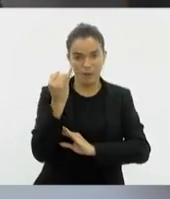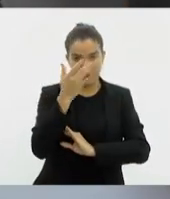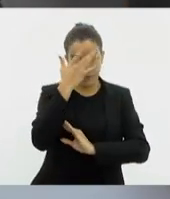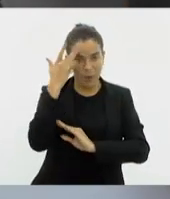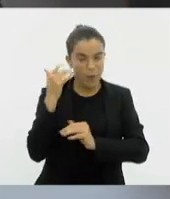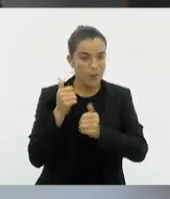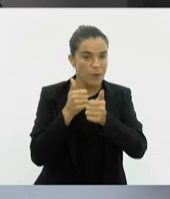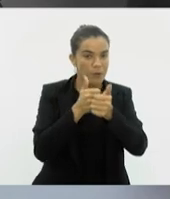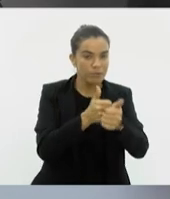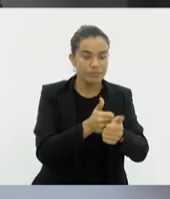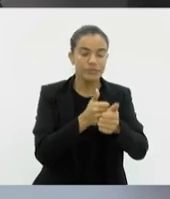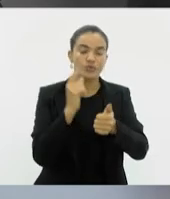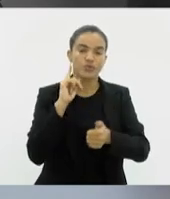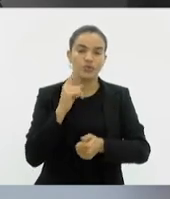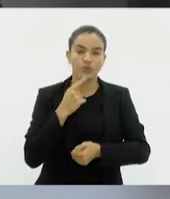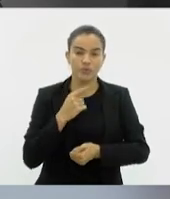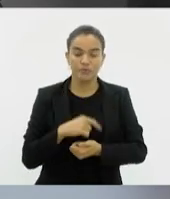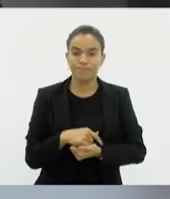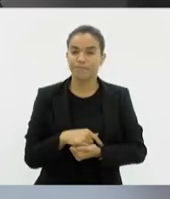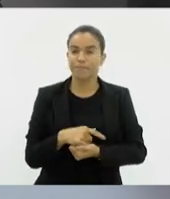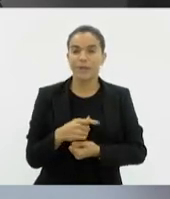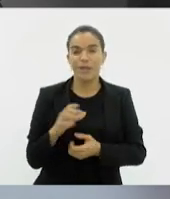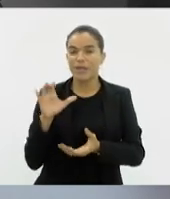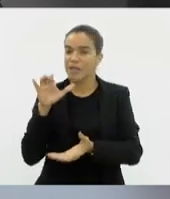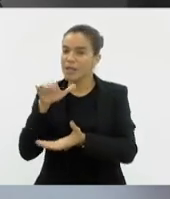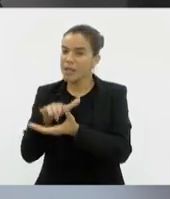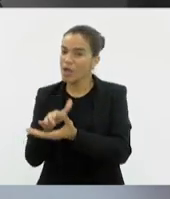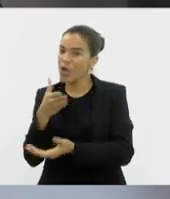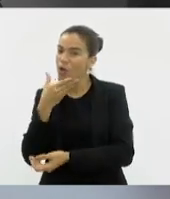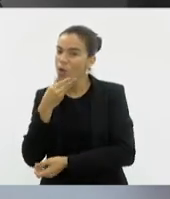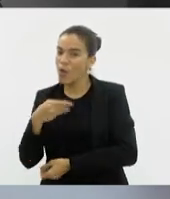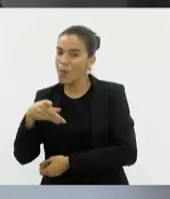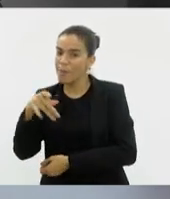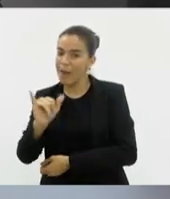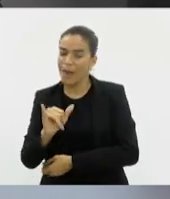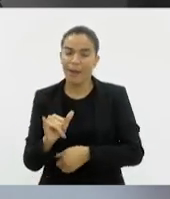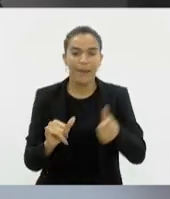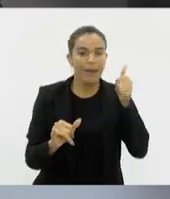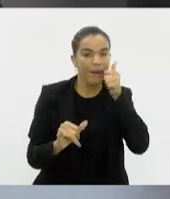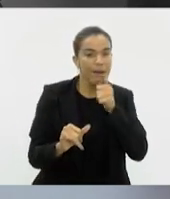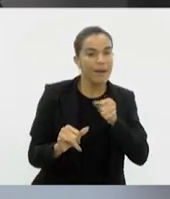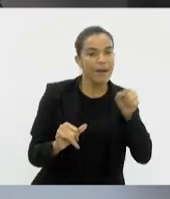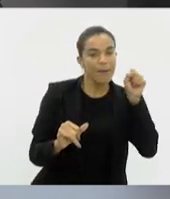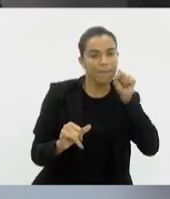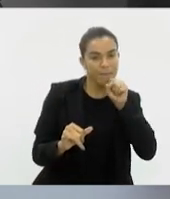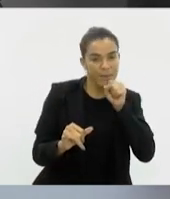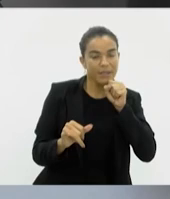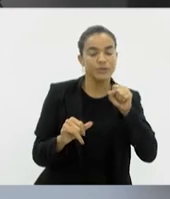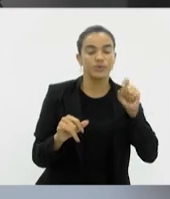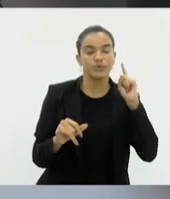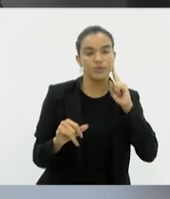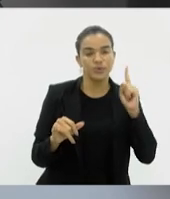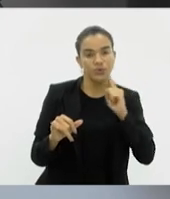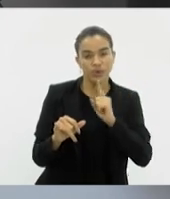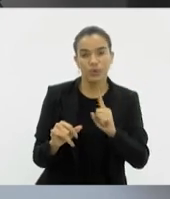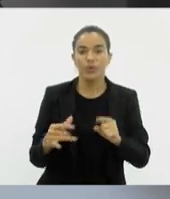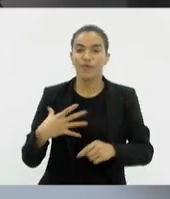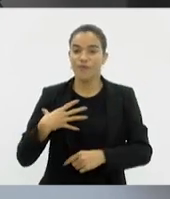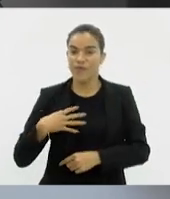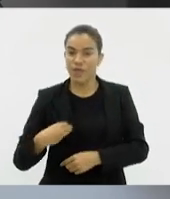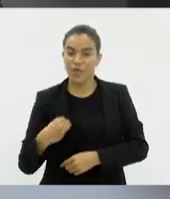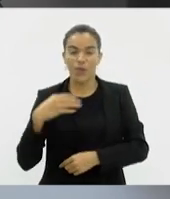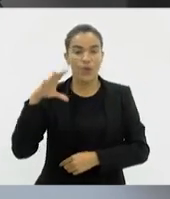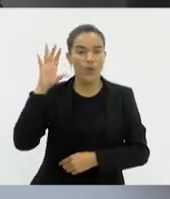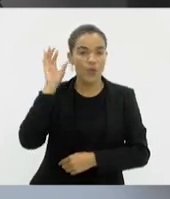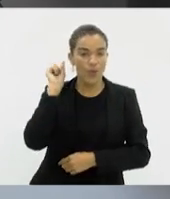surdas, com relatos assim incríveis de casal, o pai surdo, a mãe surda, filhos ouvintes, e